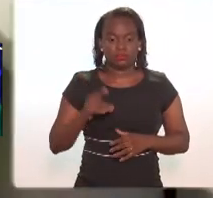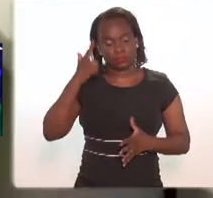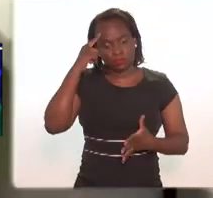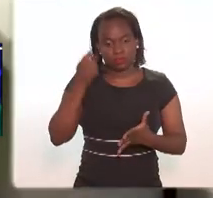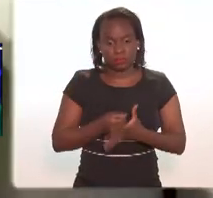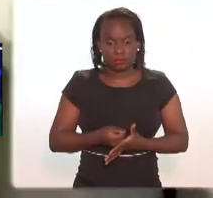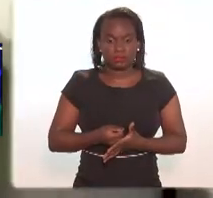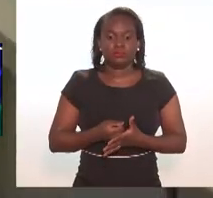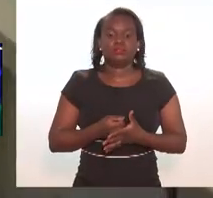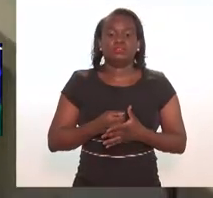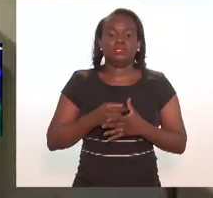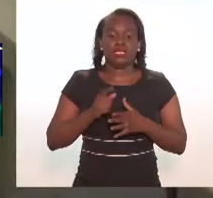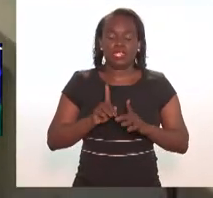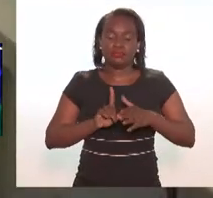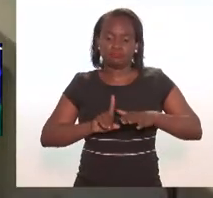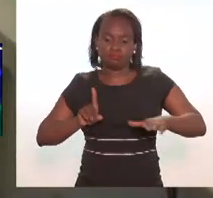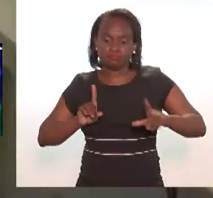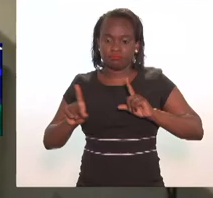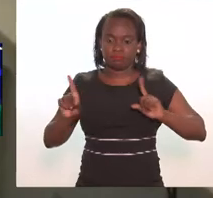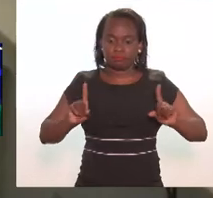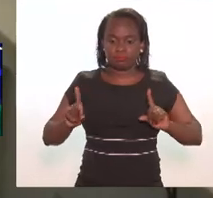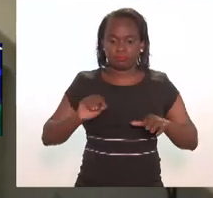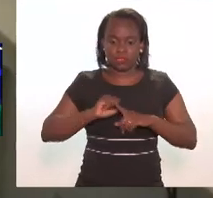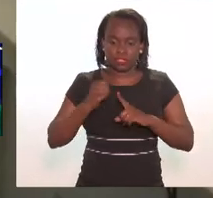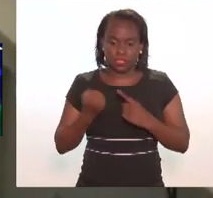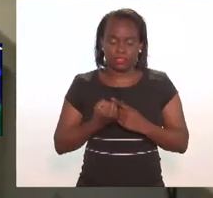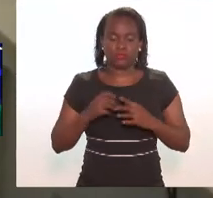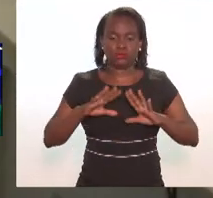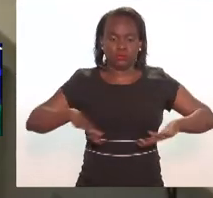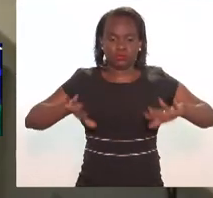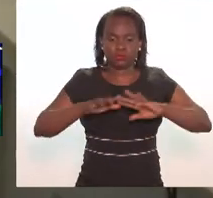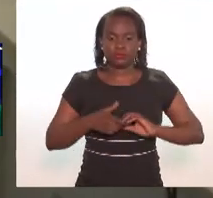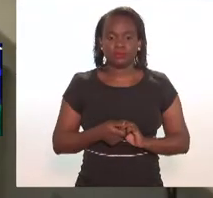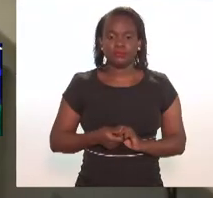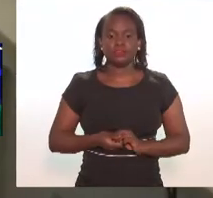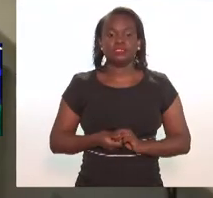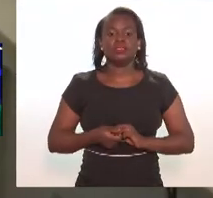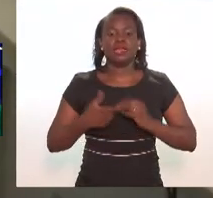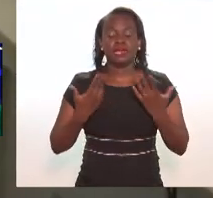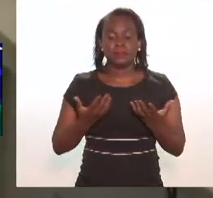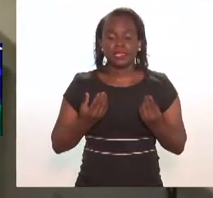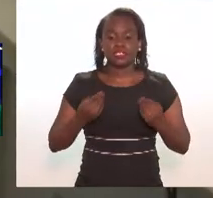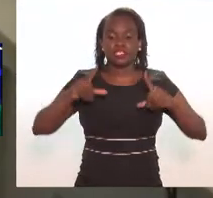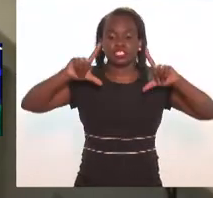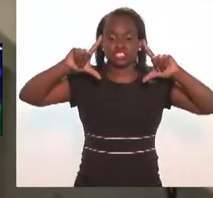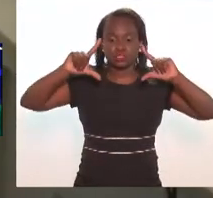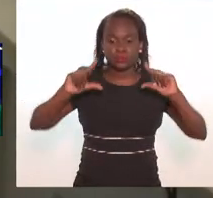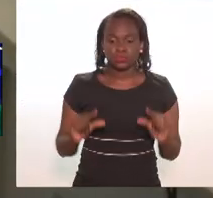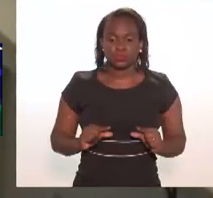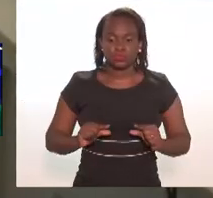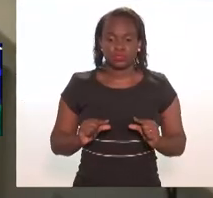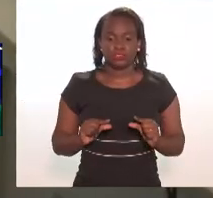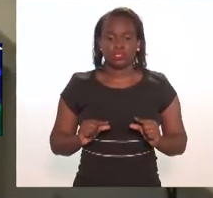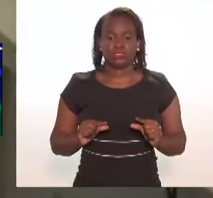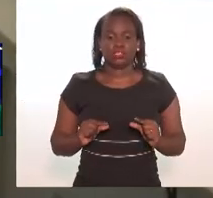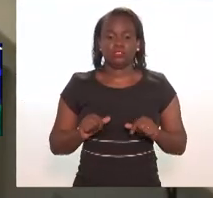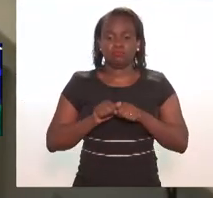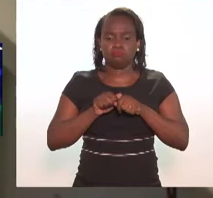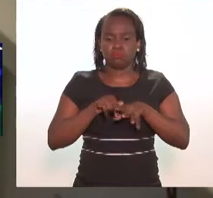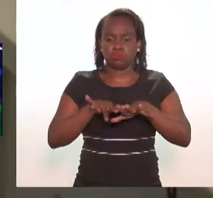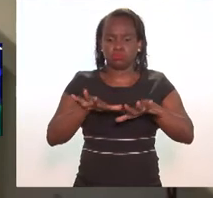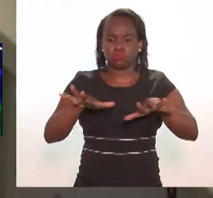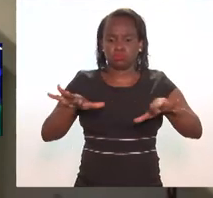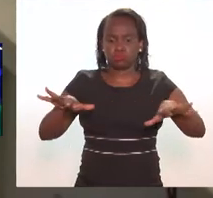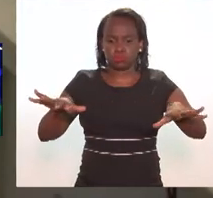definidos de distanciamento social para minimizar a